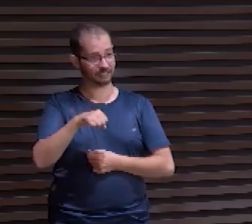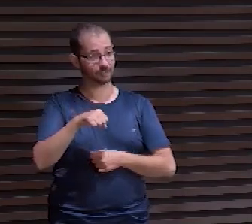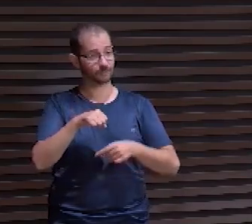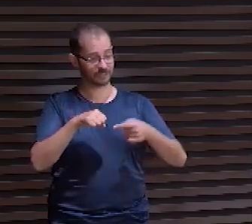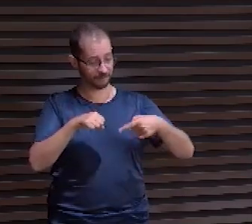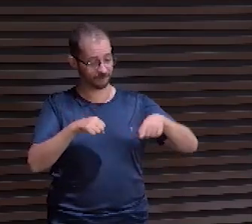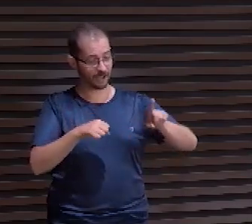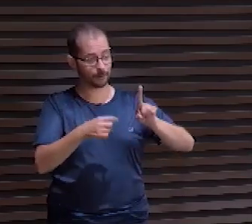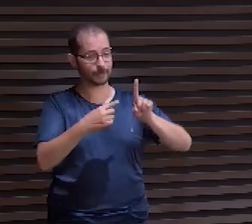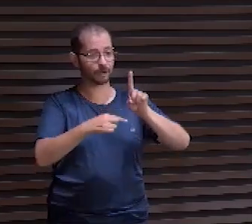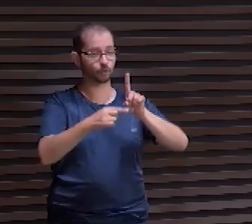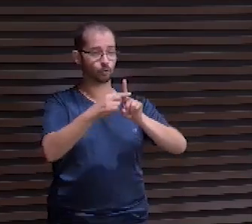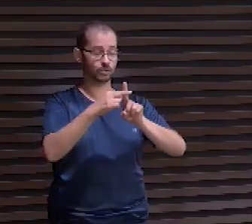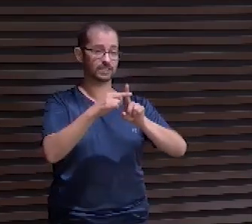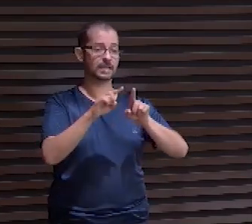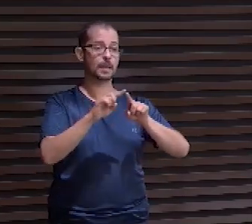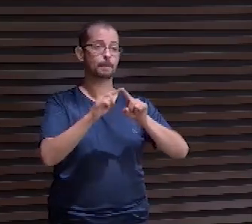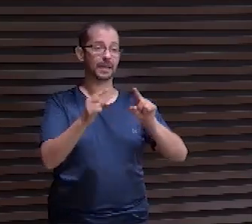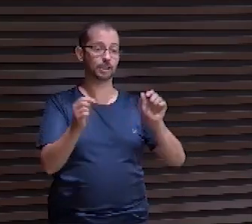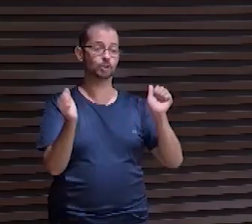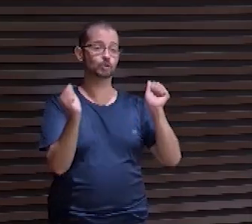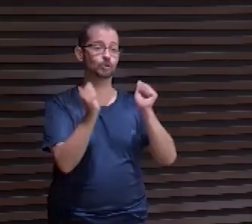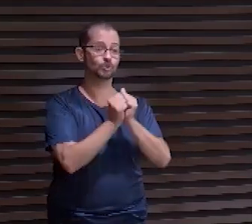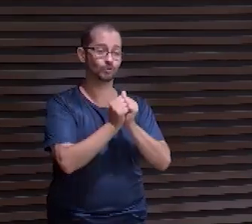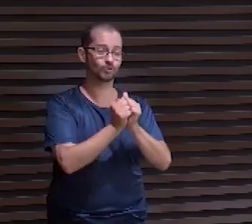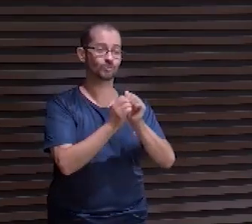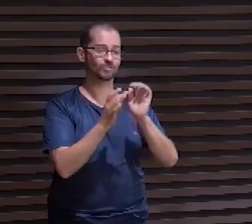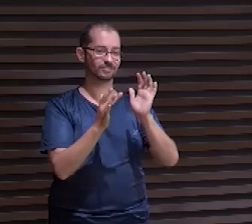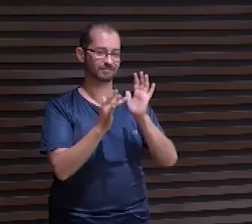cruz, mas você vai para a cruz comigo.